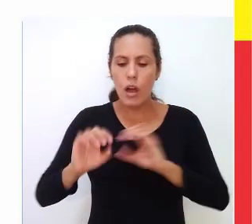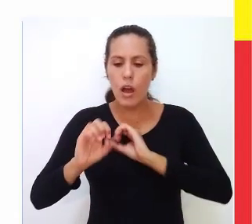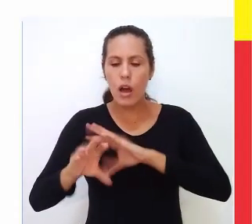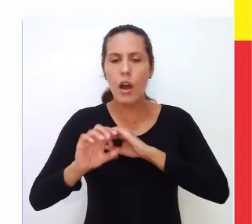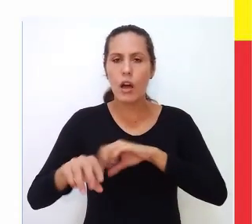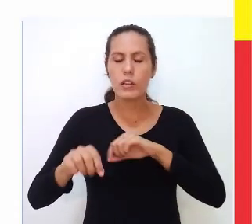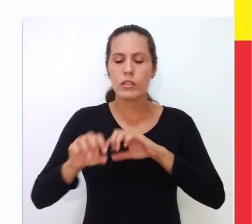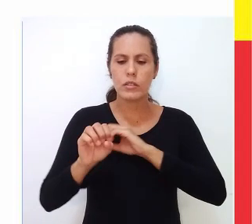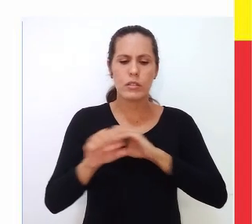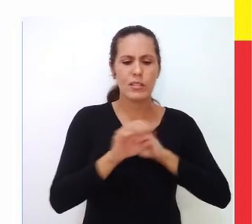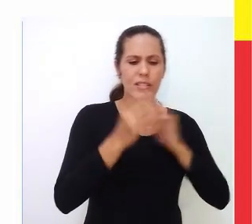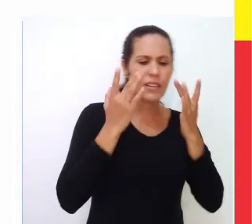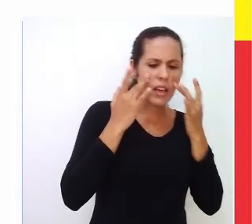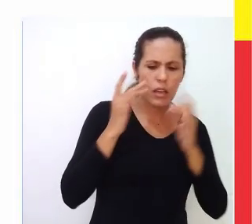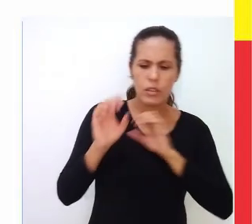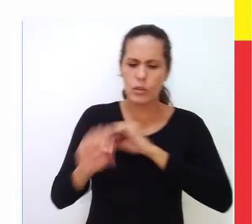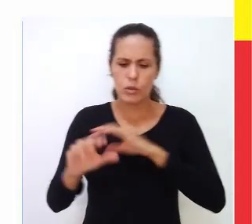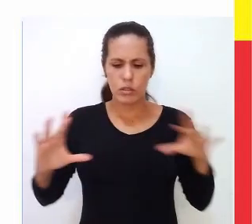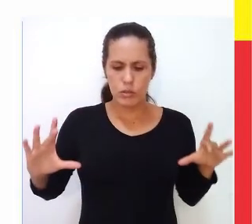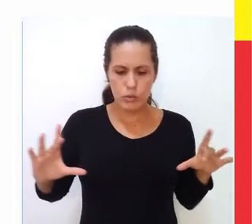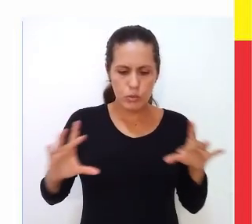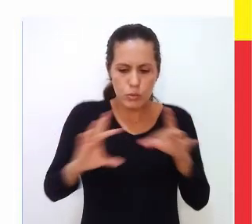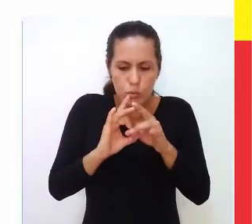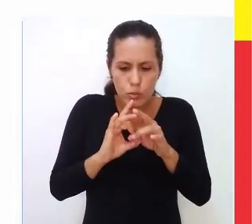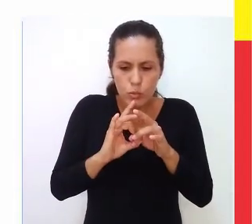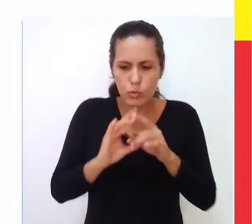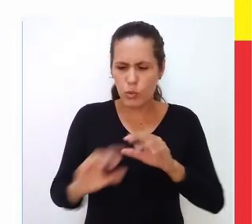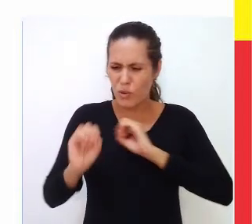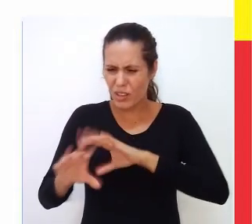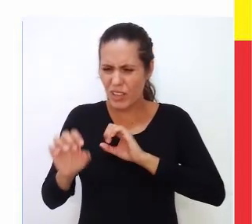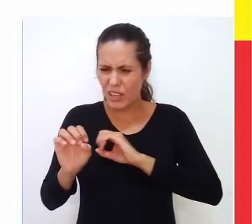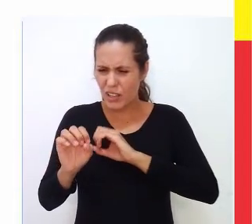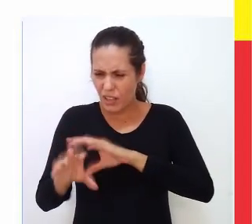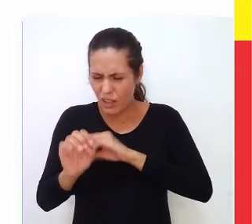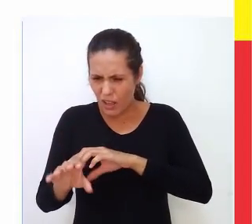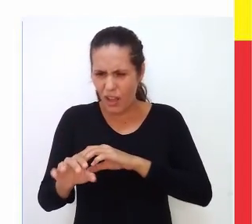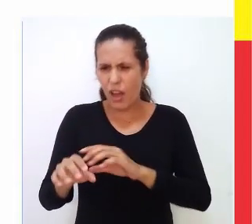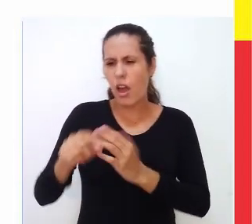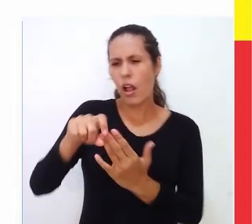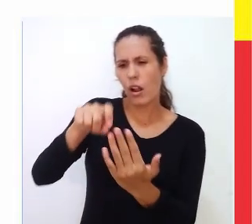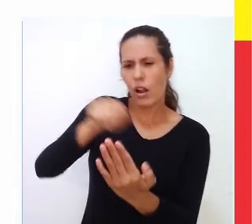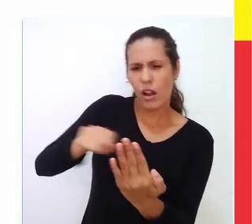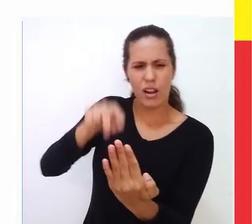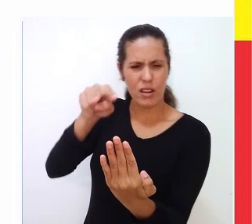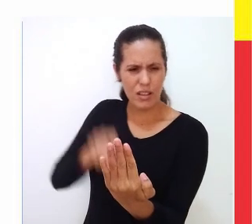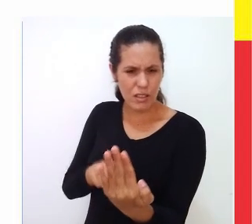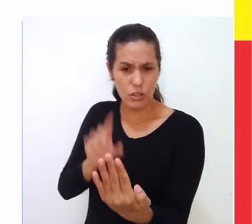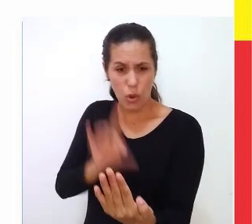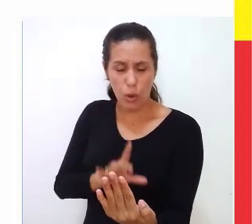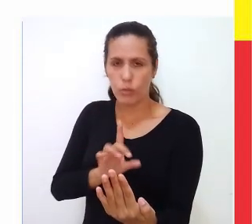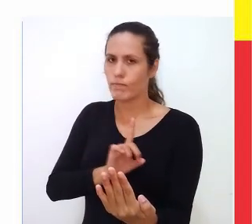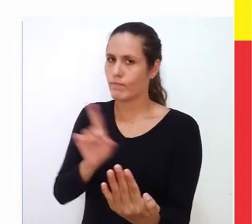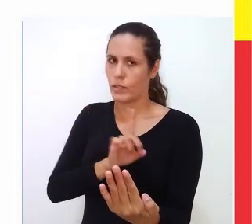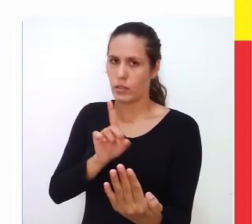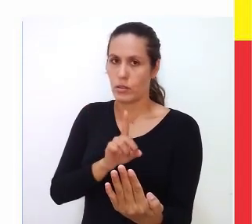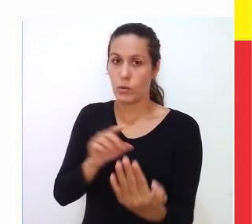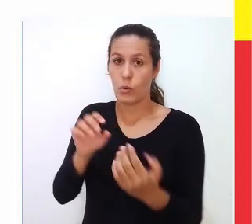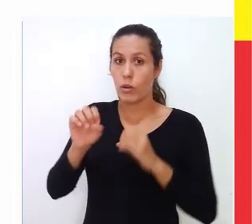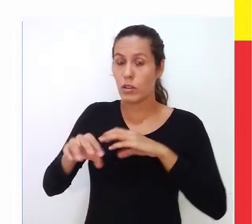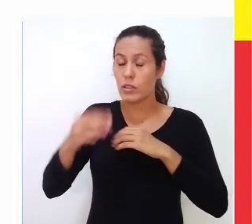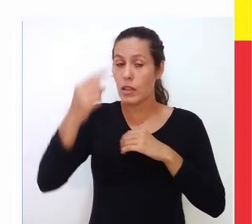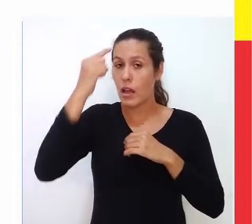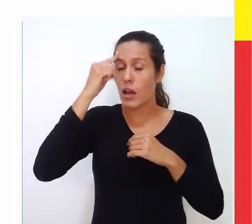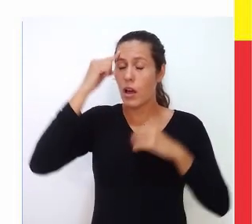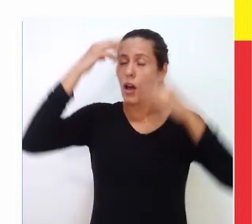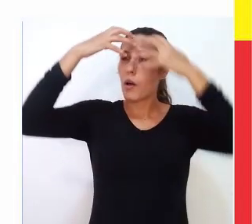e a educação devem caminhar juntos. Educar não é só ensinar a ler e escrever, é ensinar a